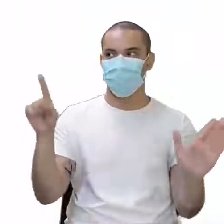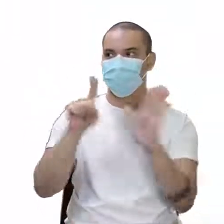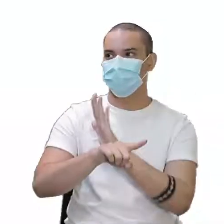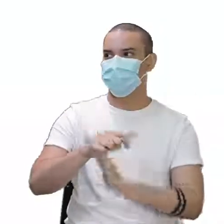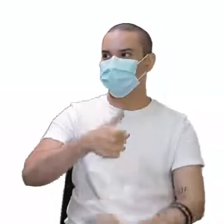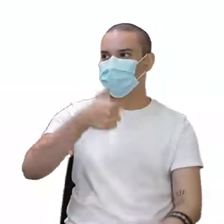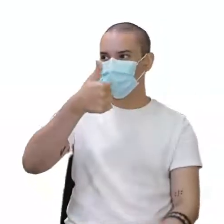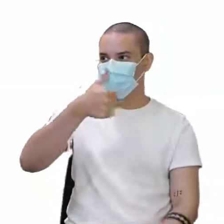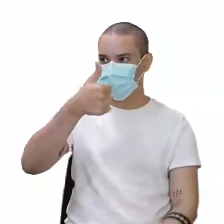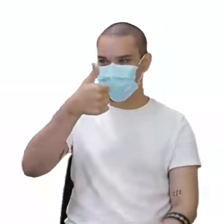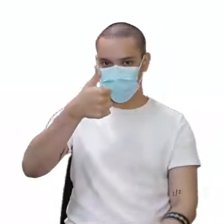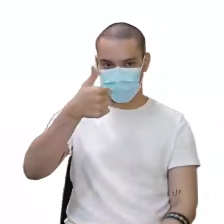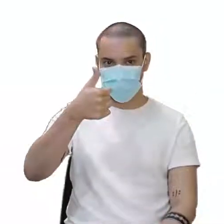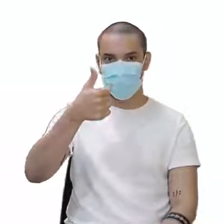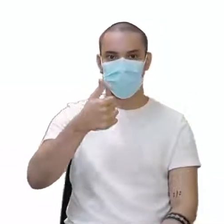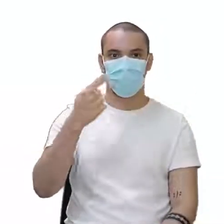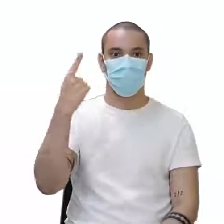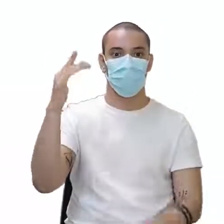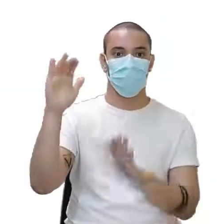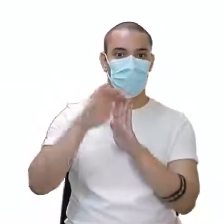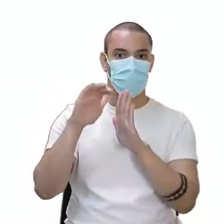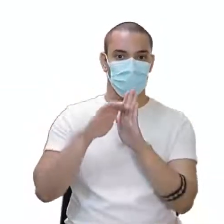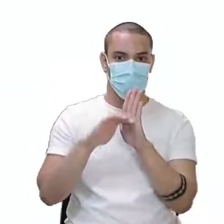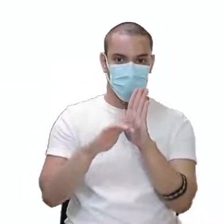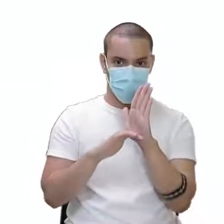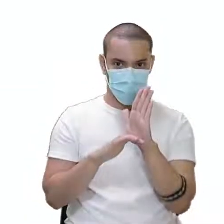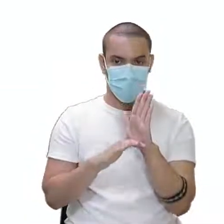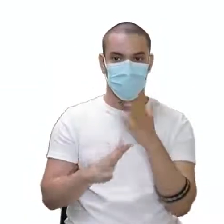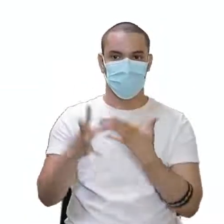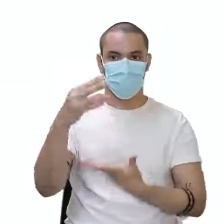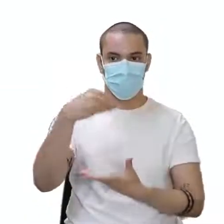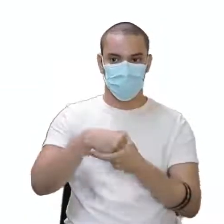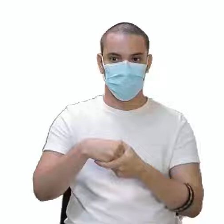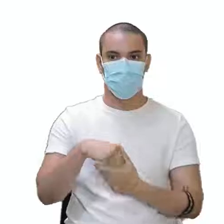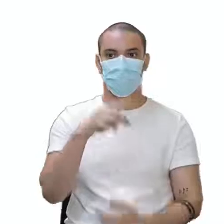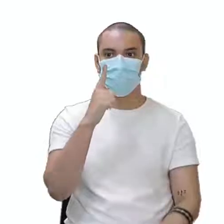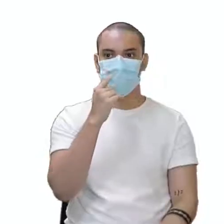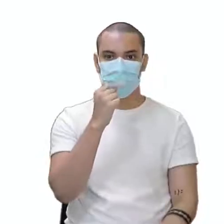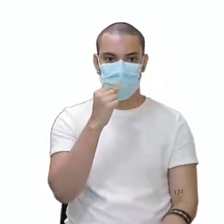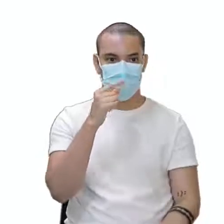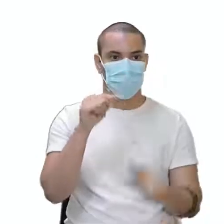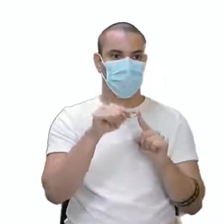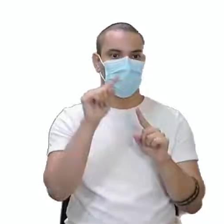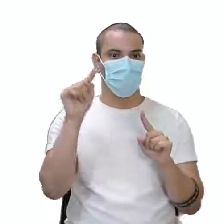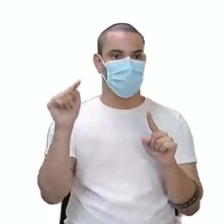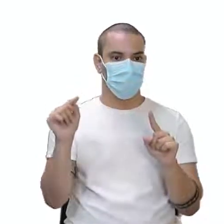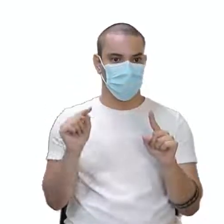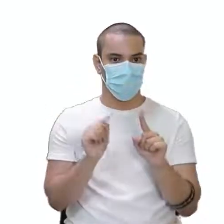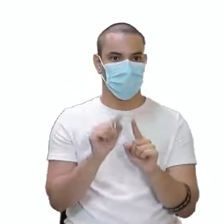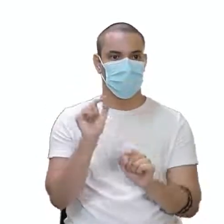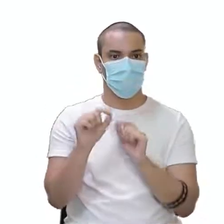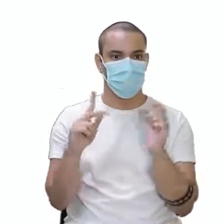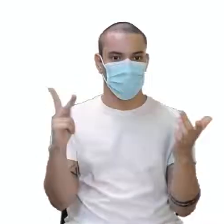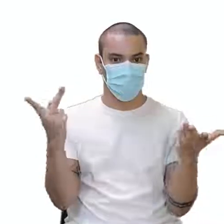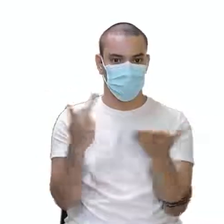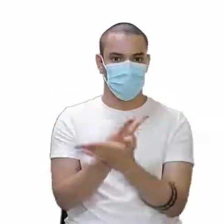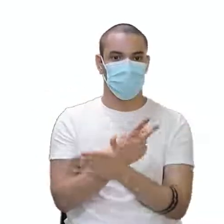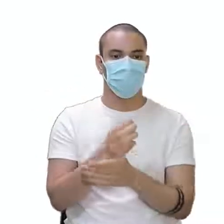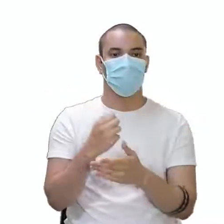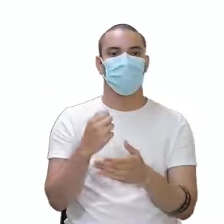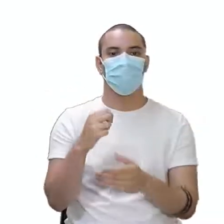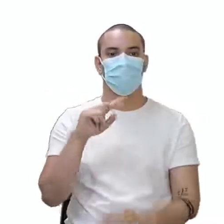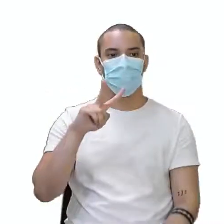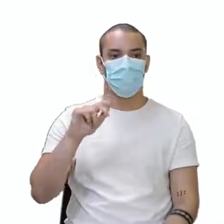Questão de número 1. Uma das etapas, tá, meus amores, do ciclo da água em que vapor